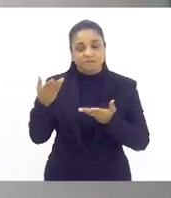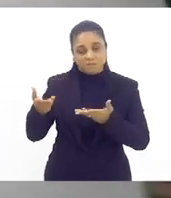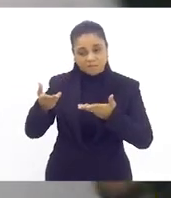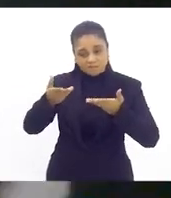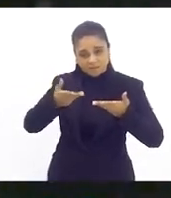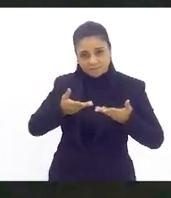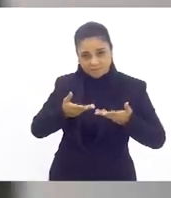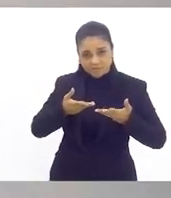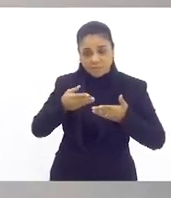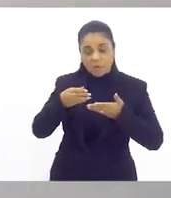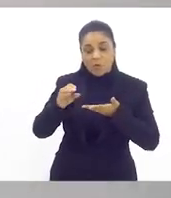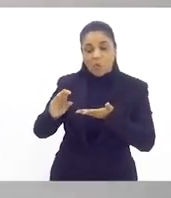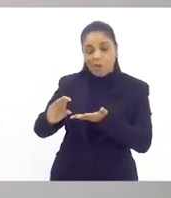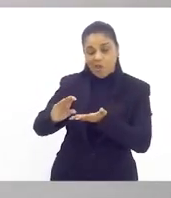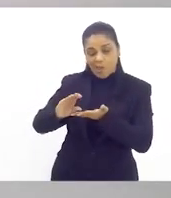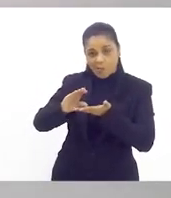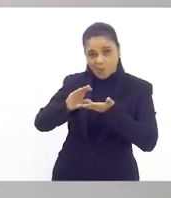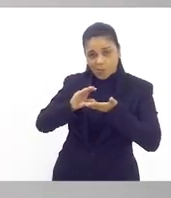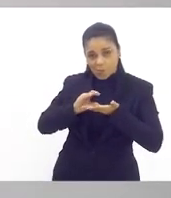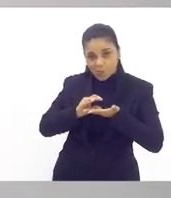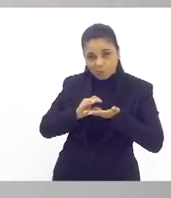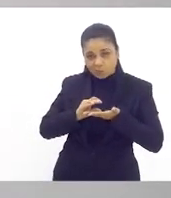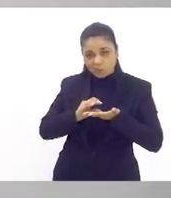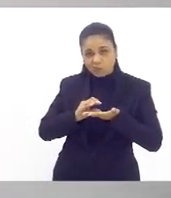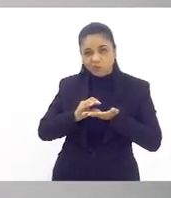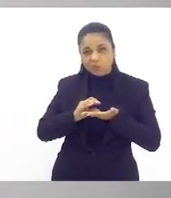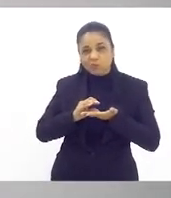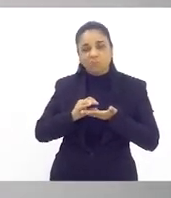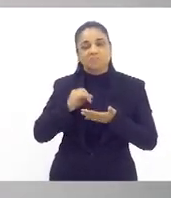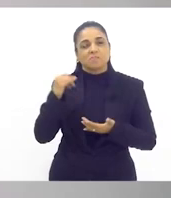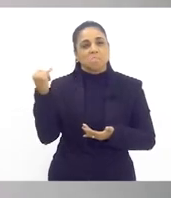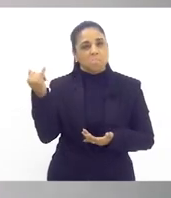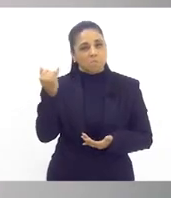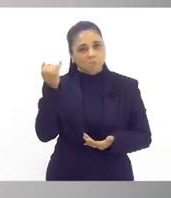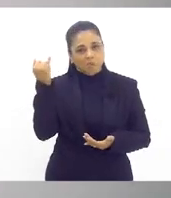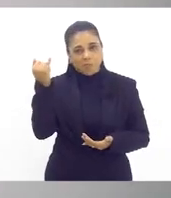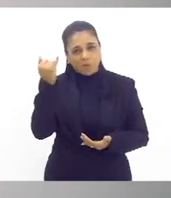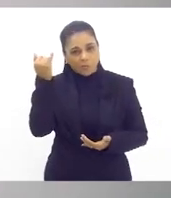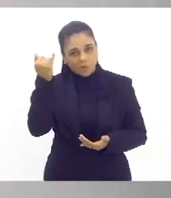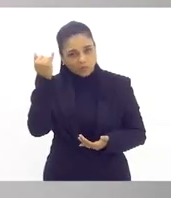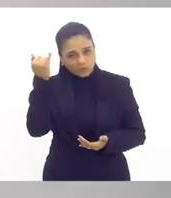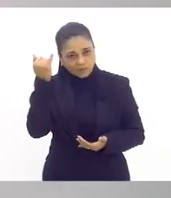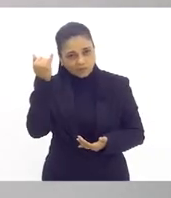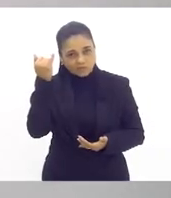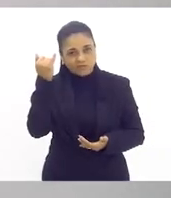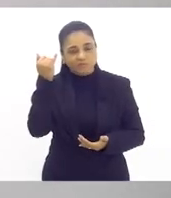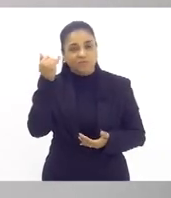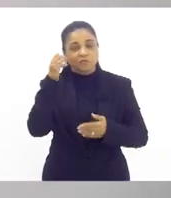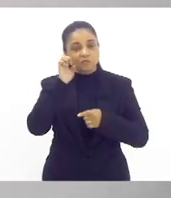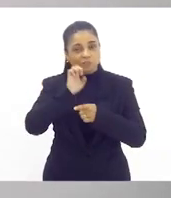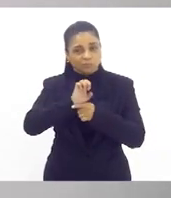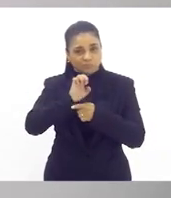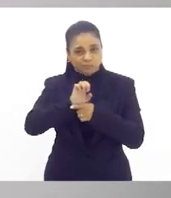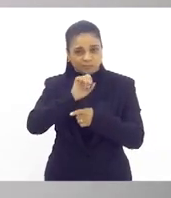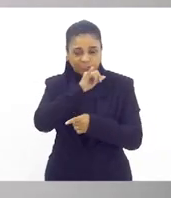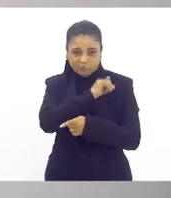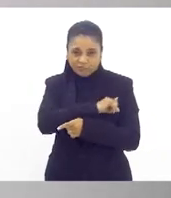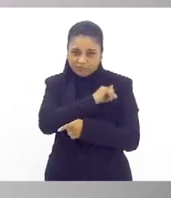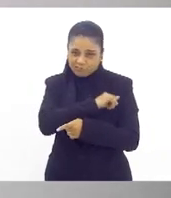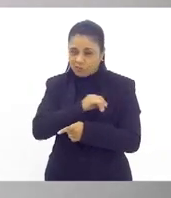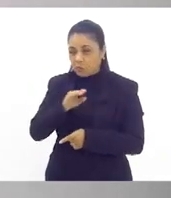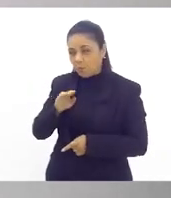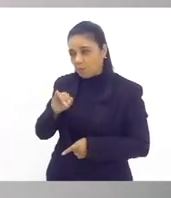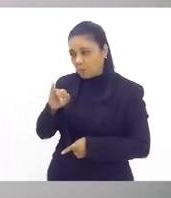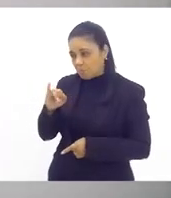um recurso que é um recurso importante Apesar de que para o estado do Rio de Janeiro vinho